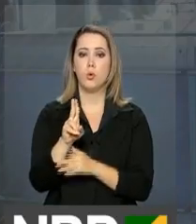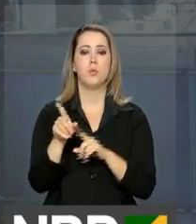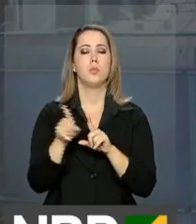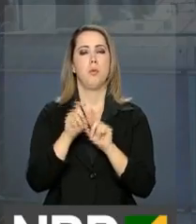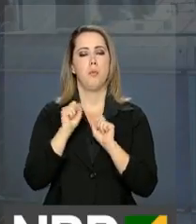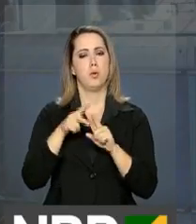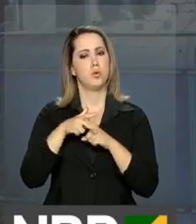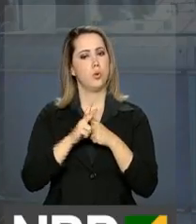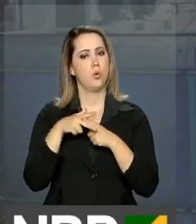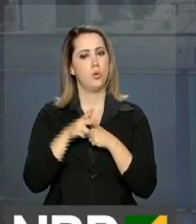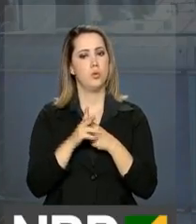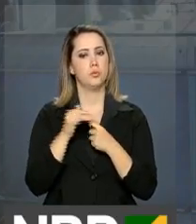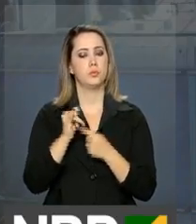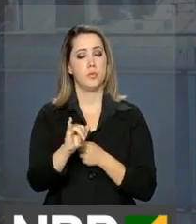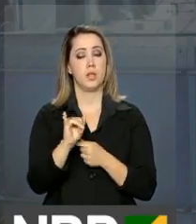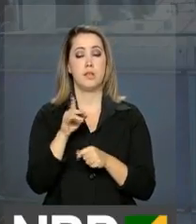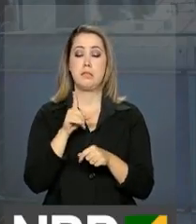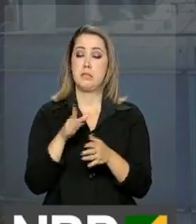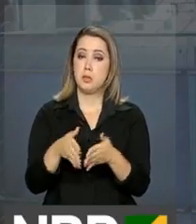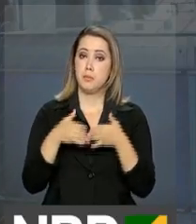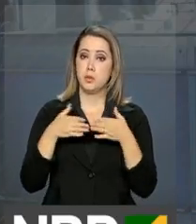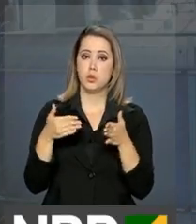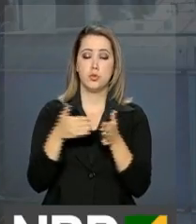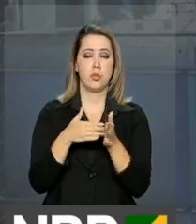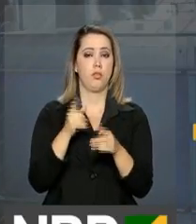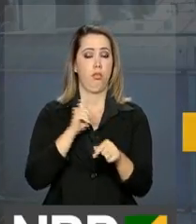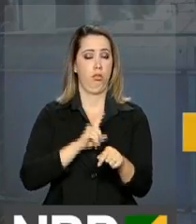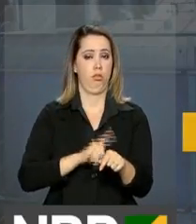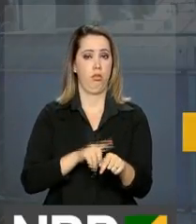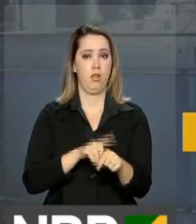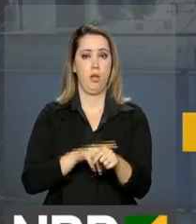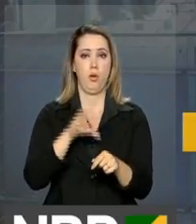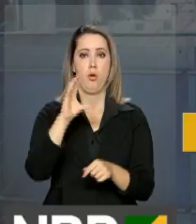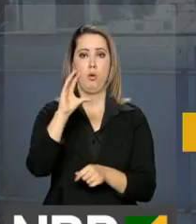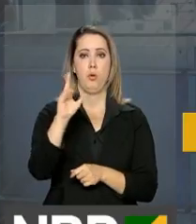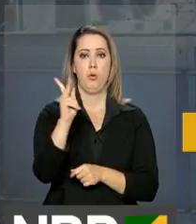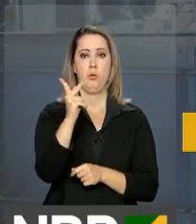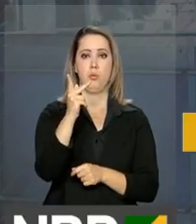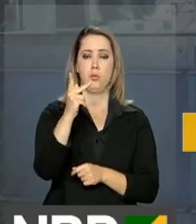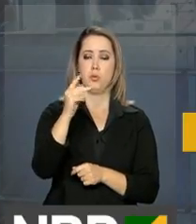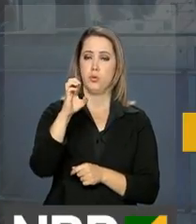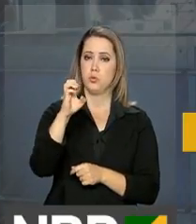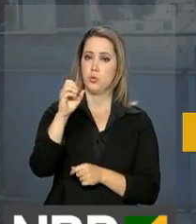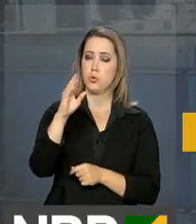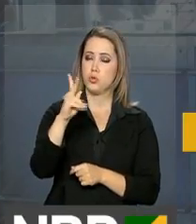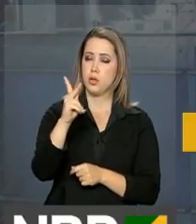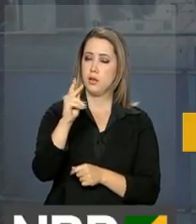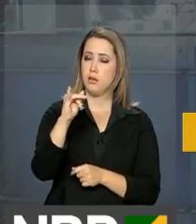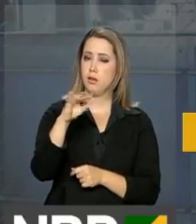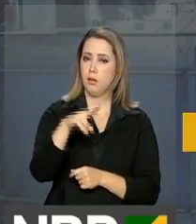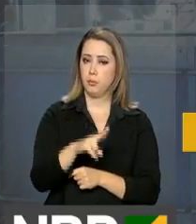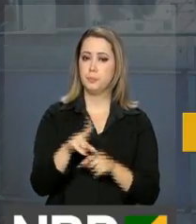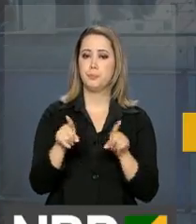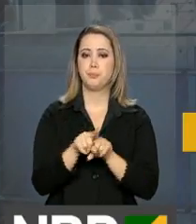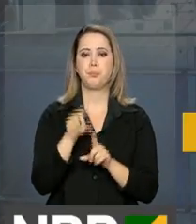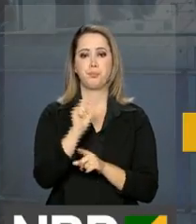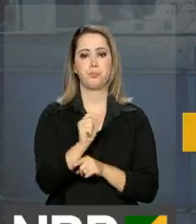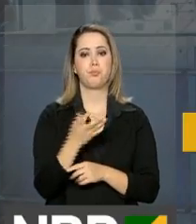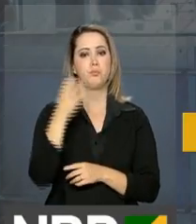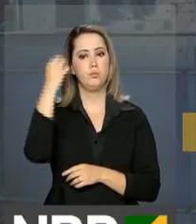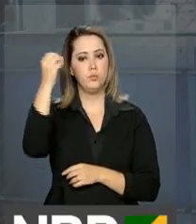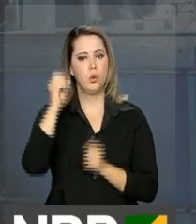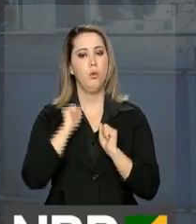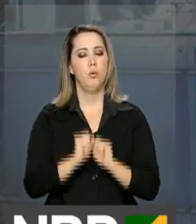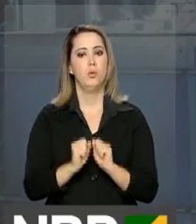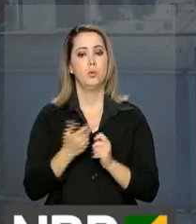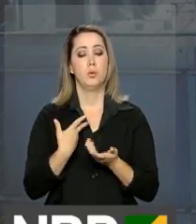caso solicitado até o momento do check-in internacionais os custos da correção poderão ser repassado aduz ao passageiro